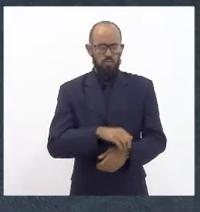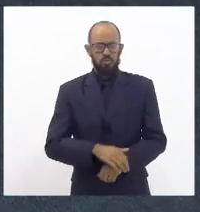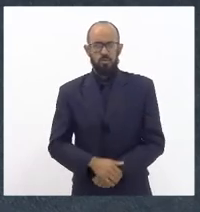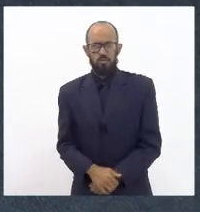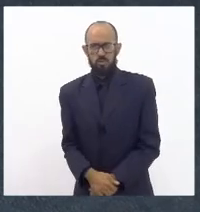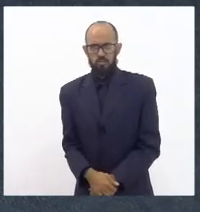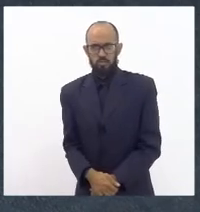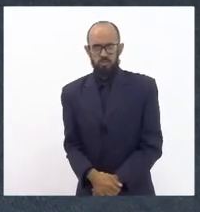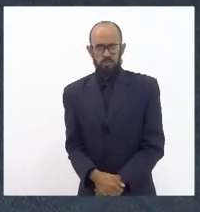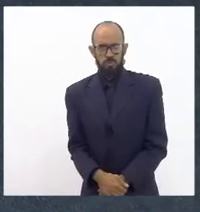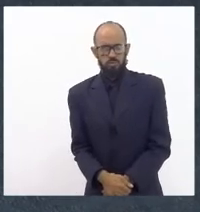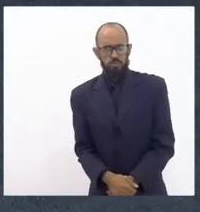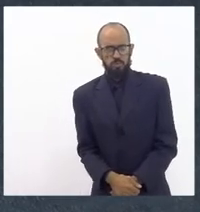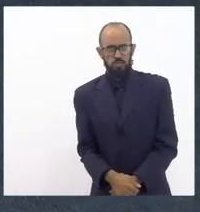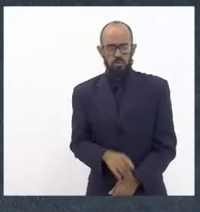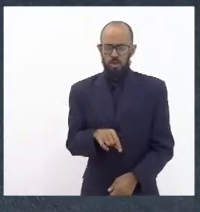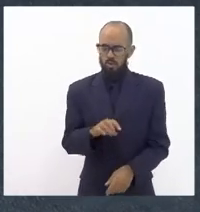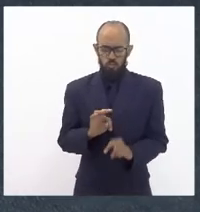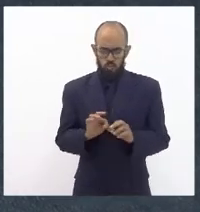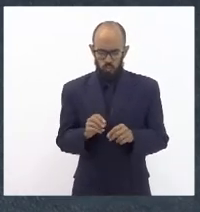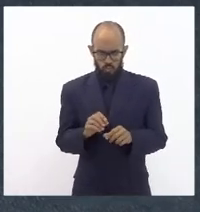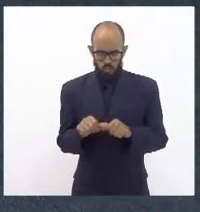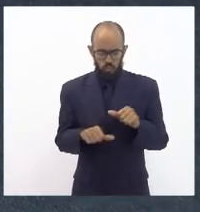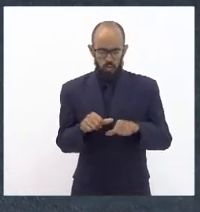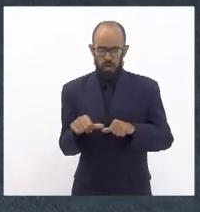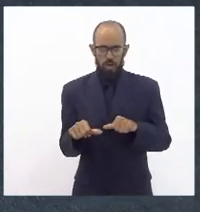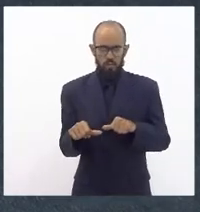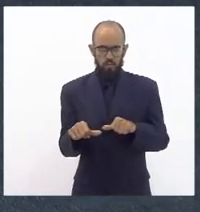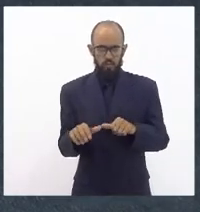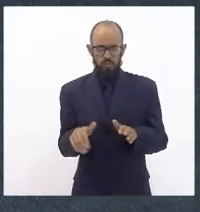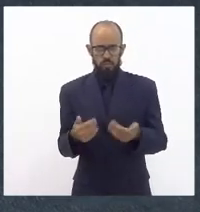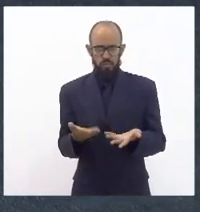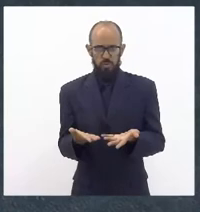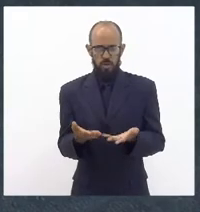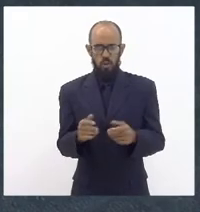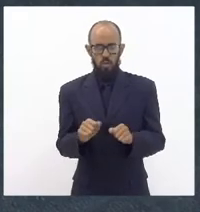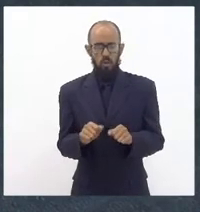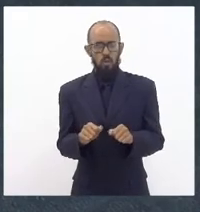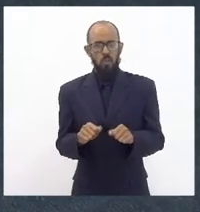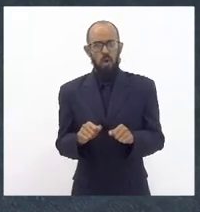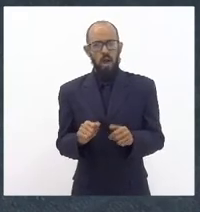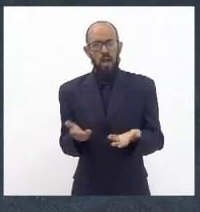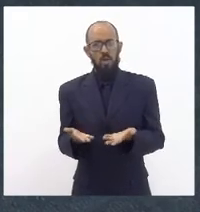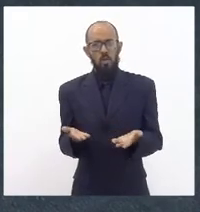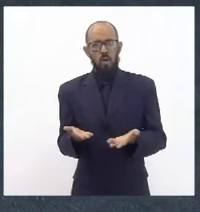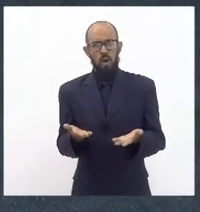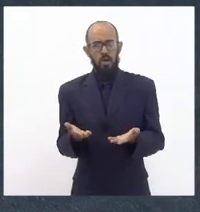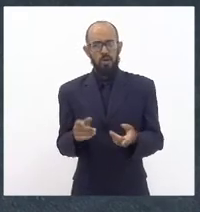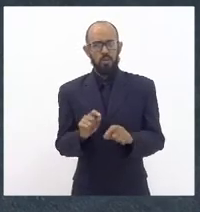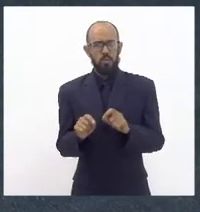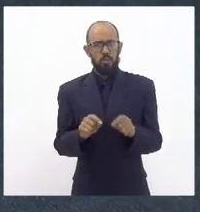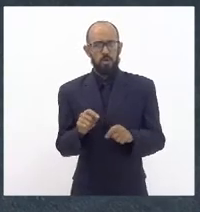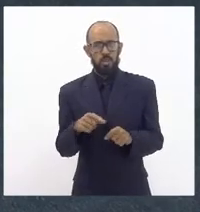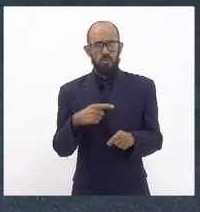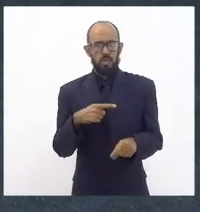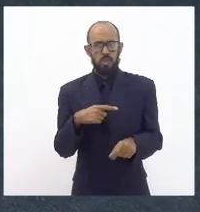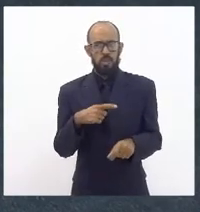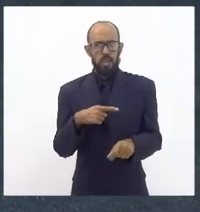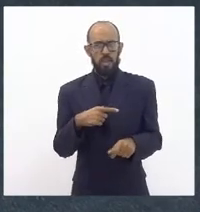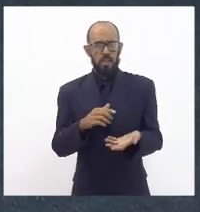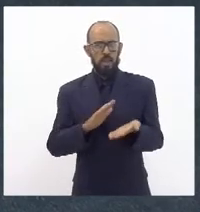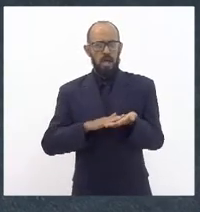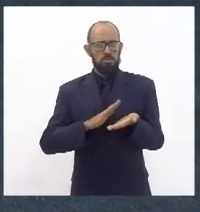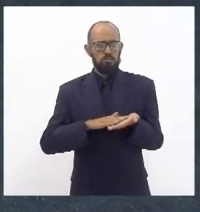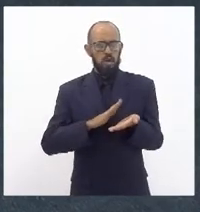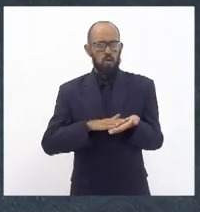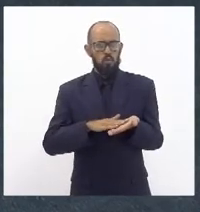totalmente alterada modificada então prevalece agora exatamente que você fez nas mãos um